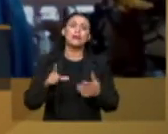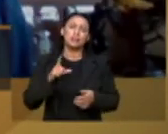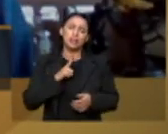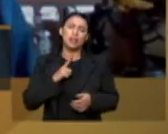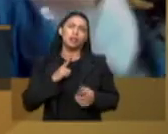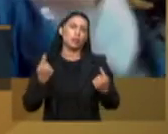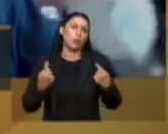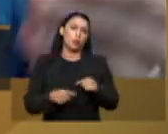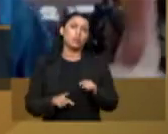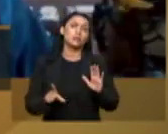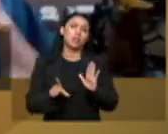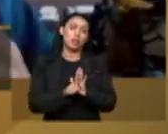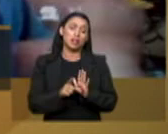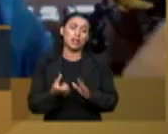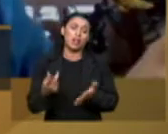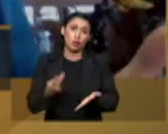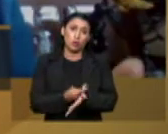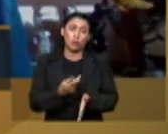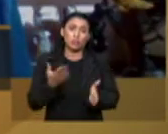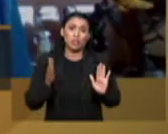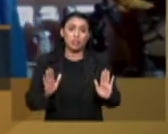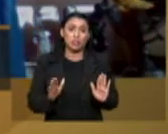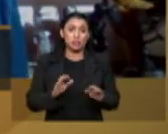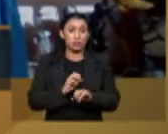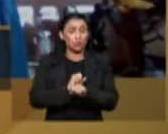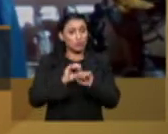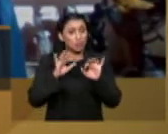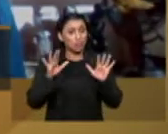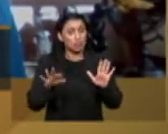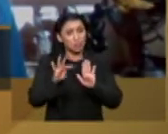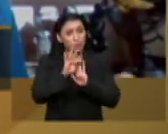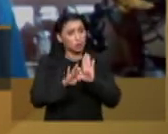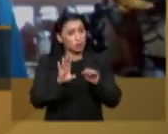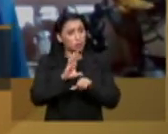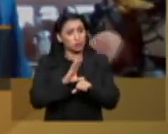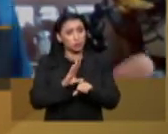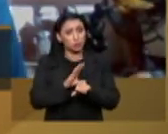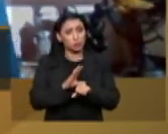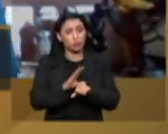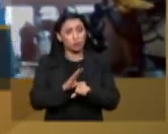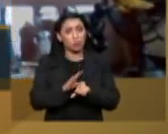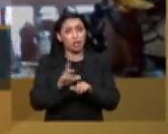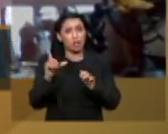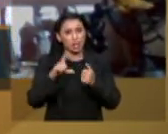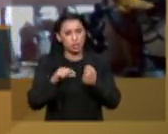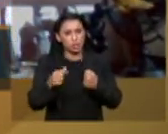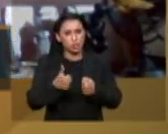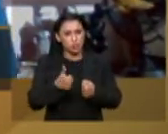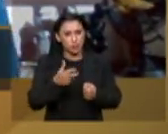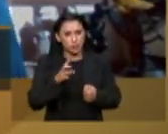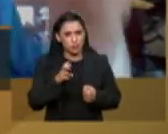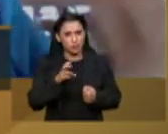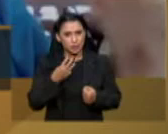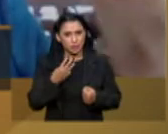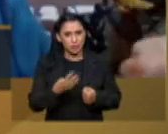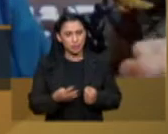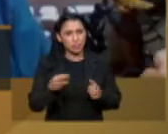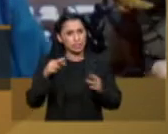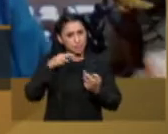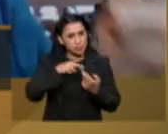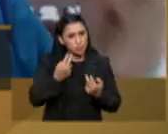à legalidade. Algumas muito com clareza absoluta no texto constitucional. O artigo 153, inciso